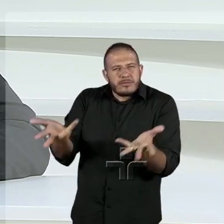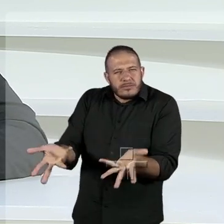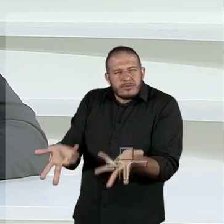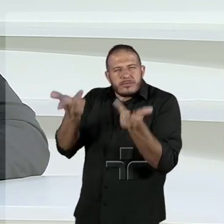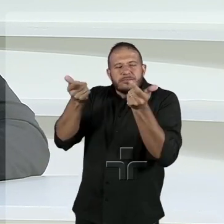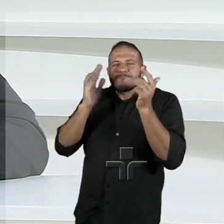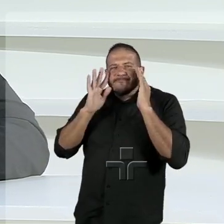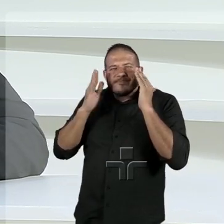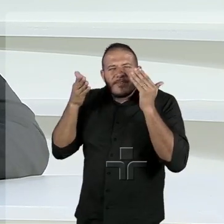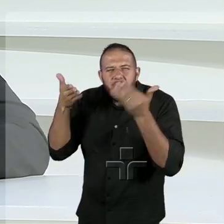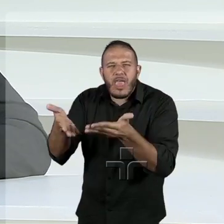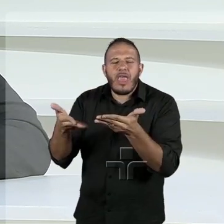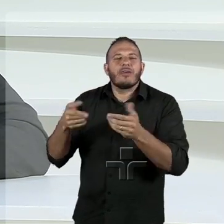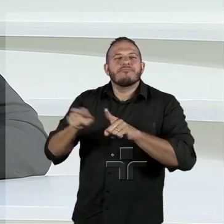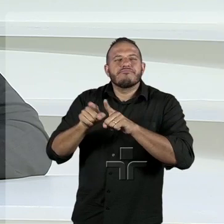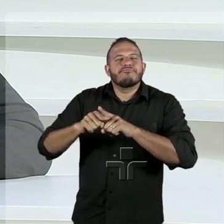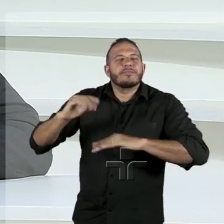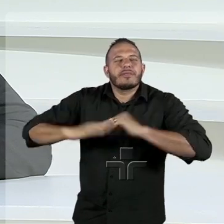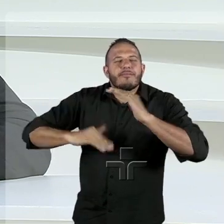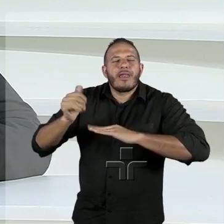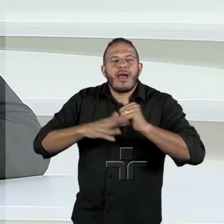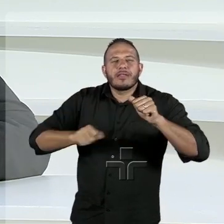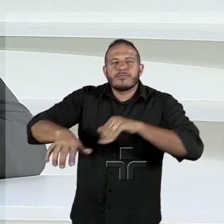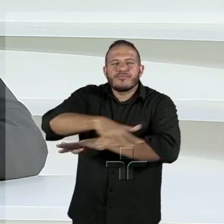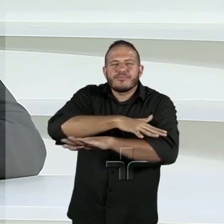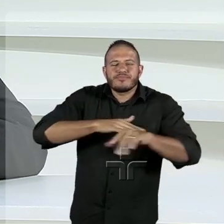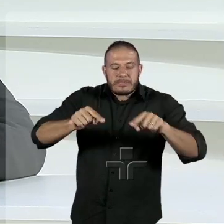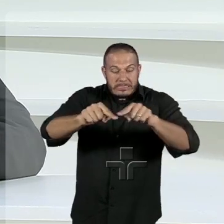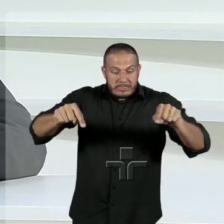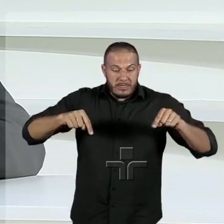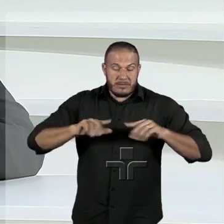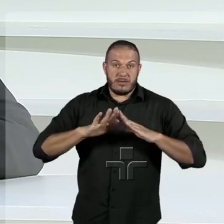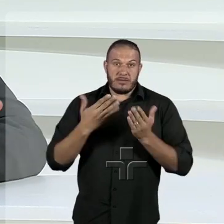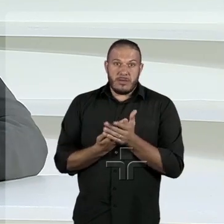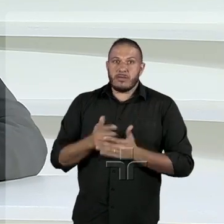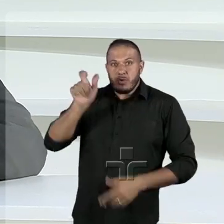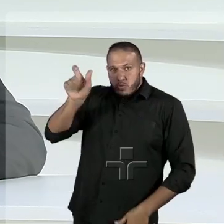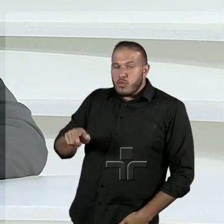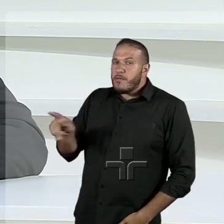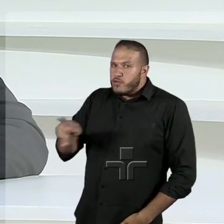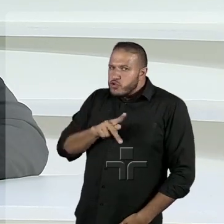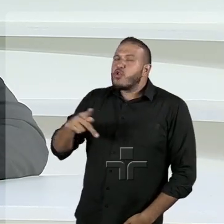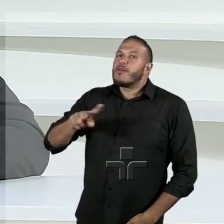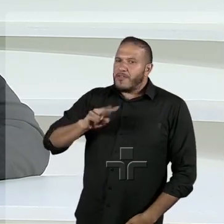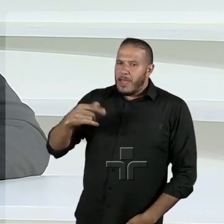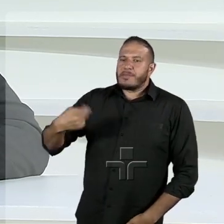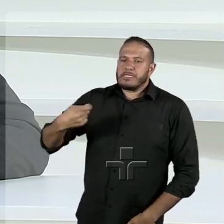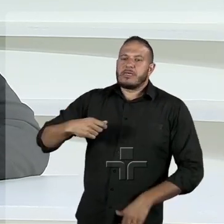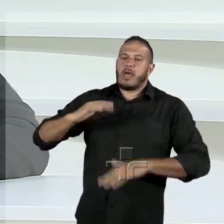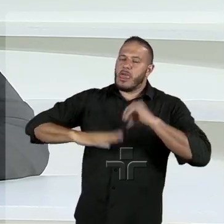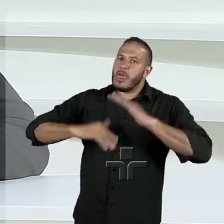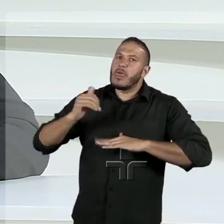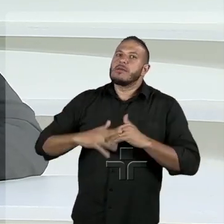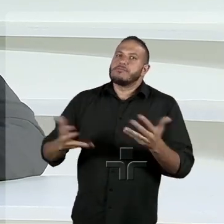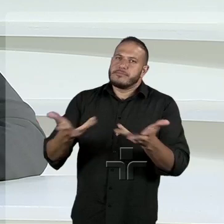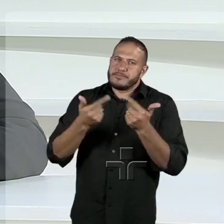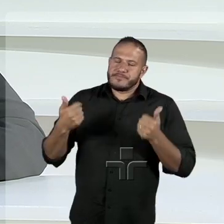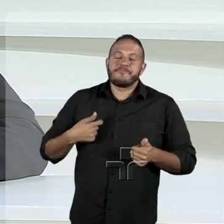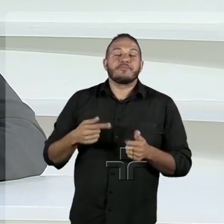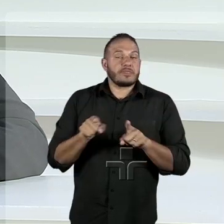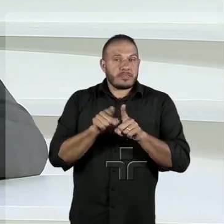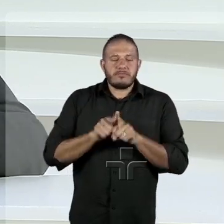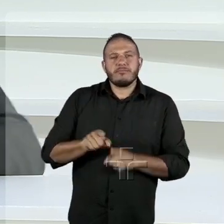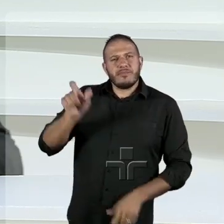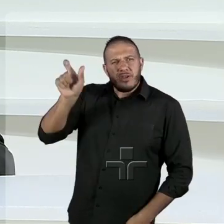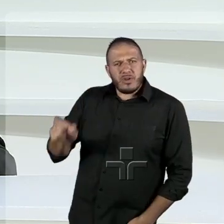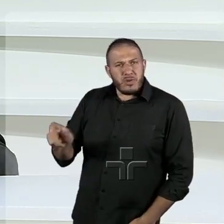questão da prática na sala de aula, que o professor vai precisar ter muita prática na sala de aula. E, finalmente, o professor